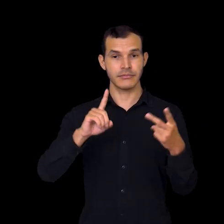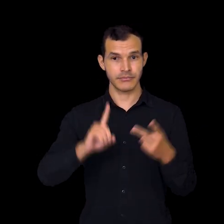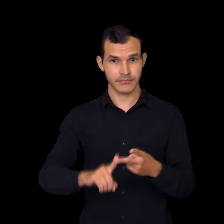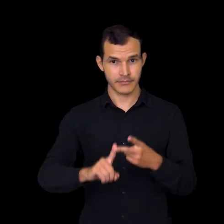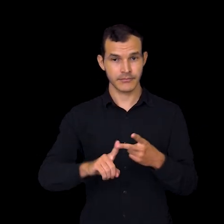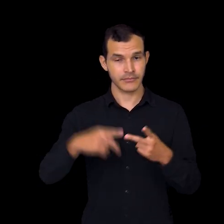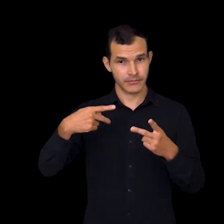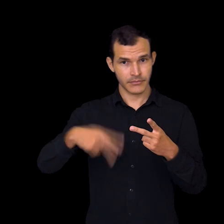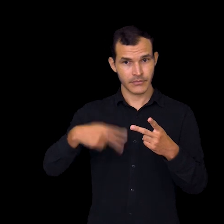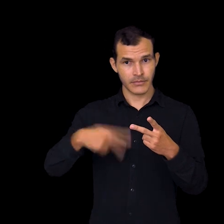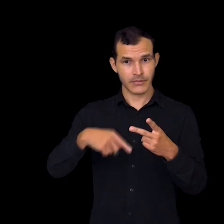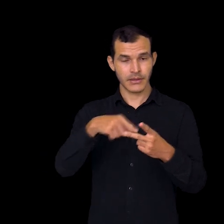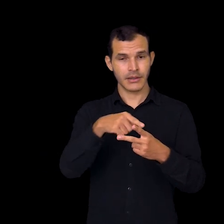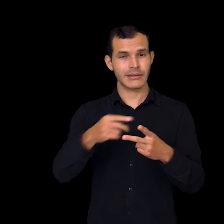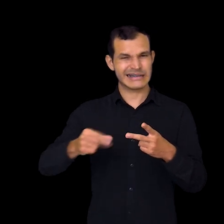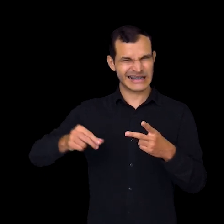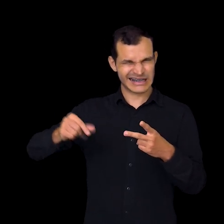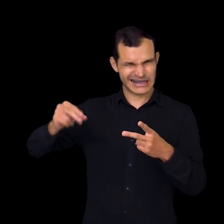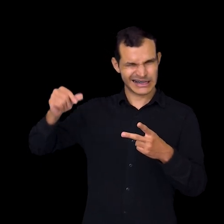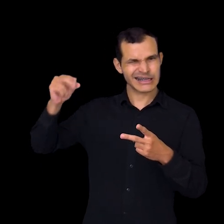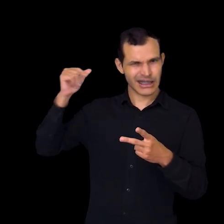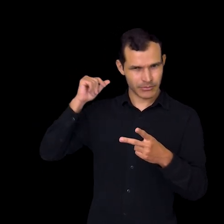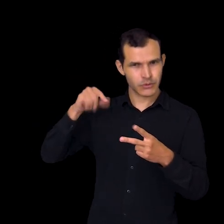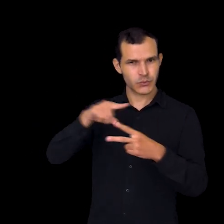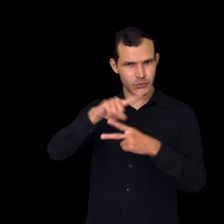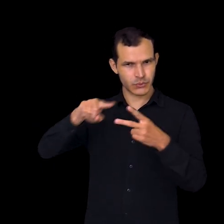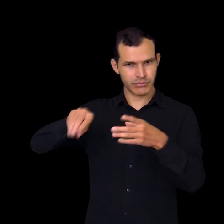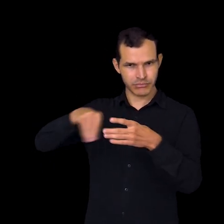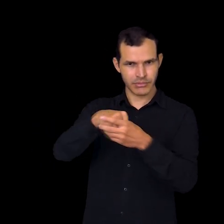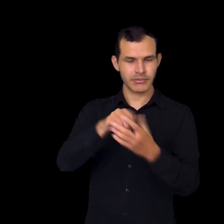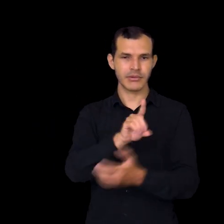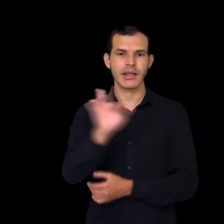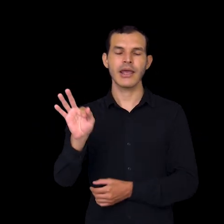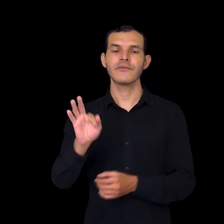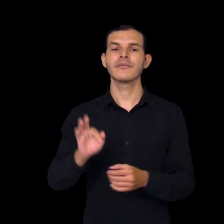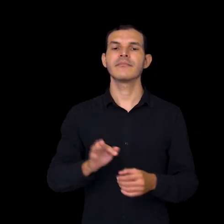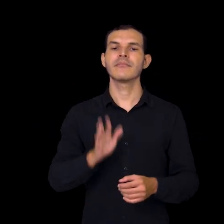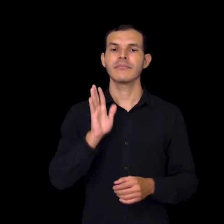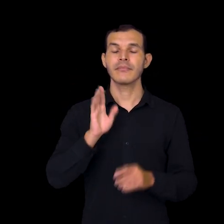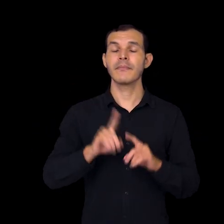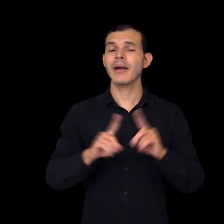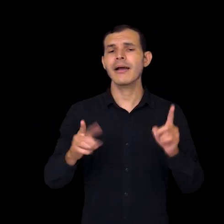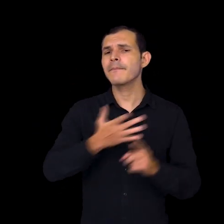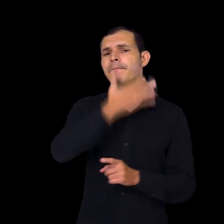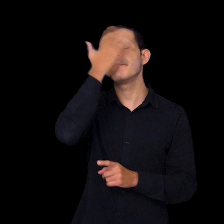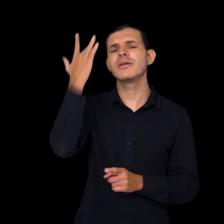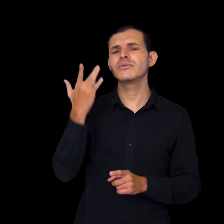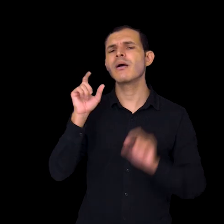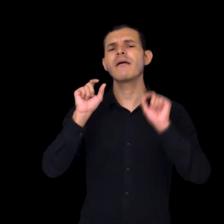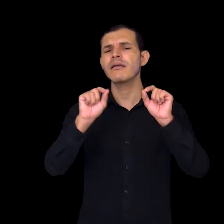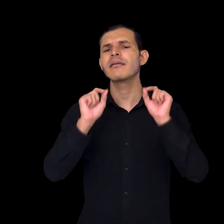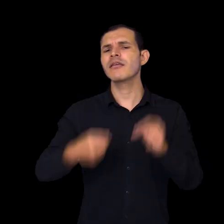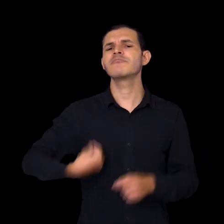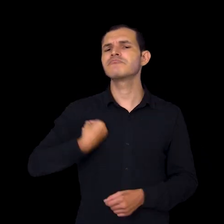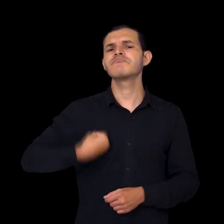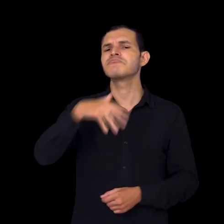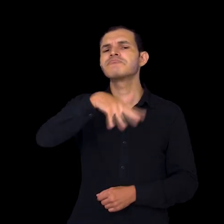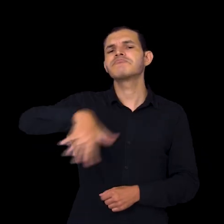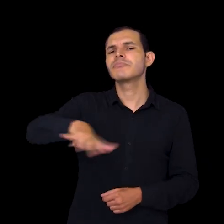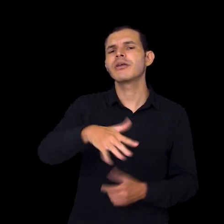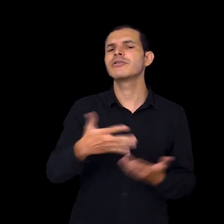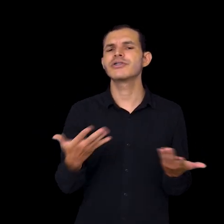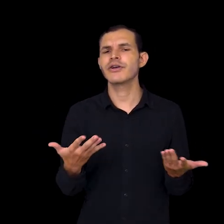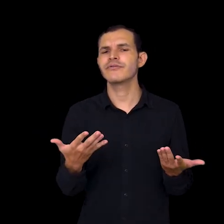Federal, são mais velhas do que a capital federal. Mas afinal, quem seriam as pessoas que estavam por aqui no Planalto